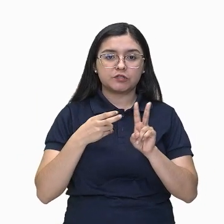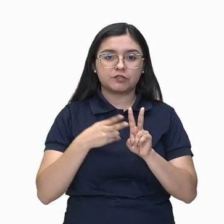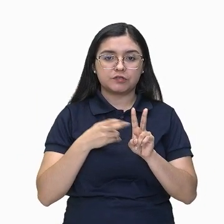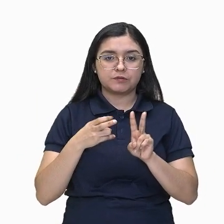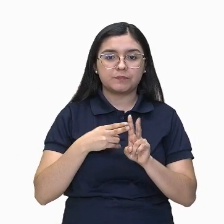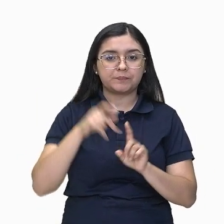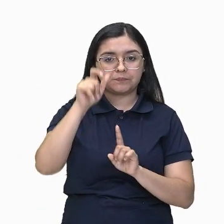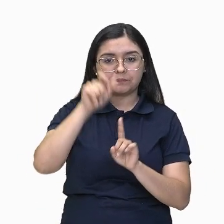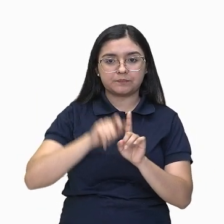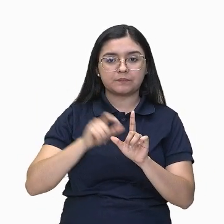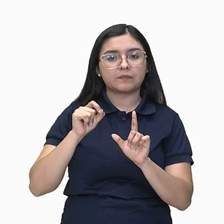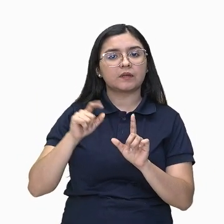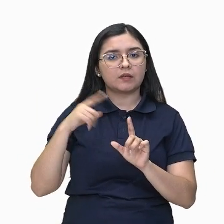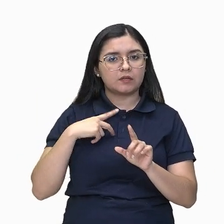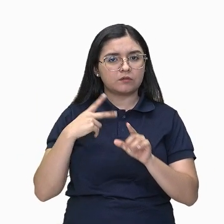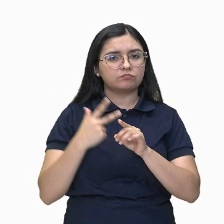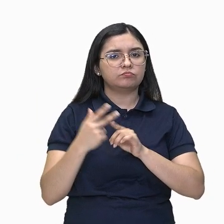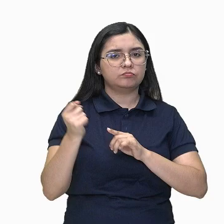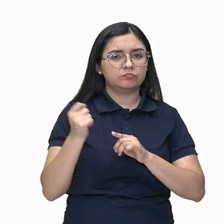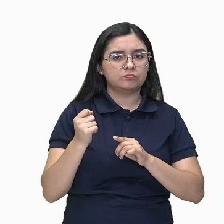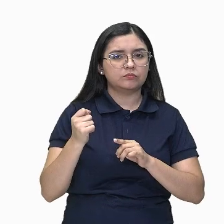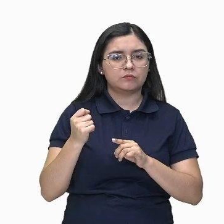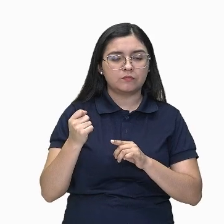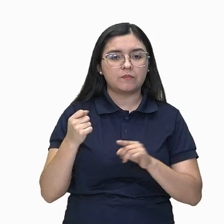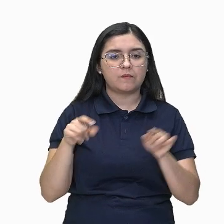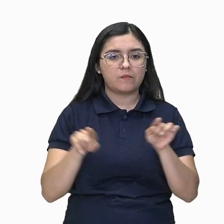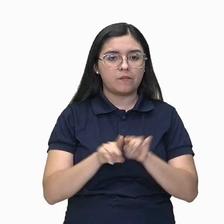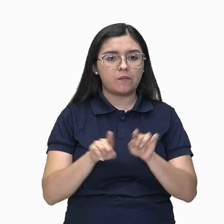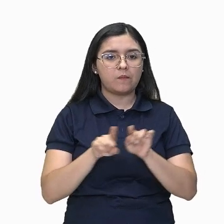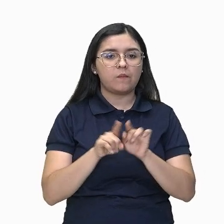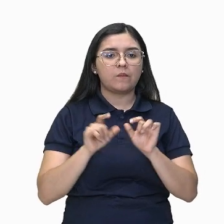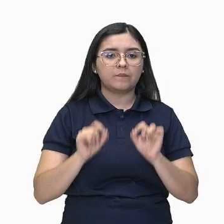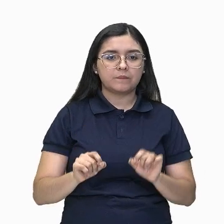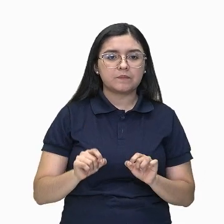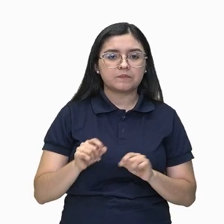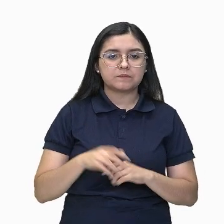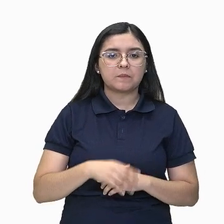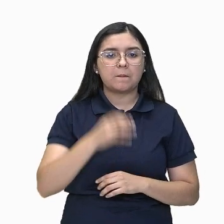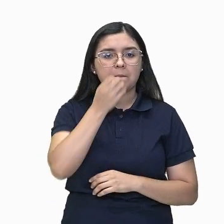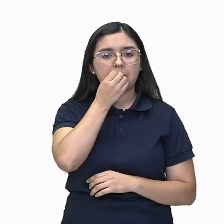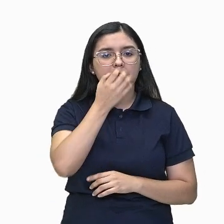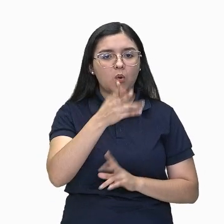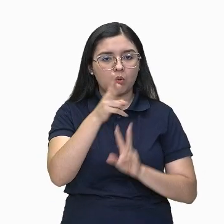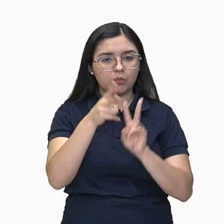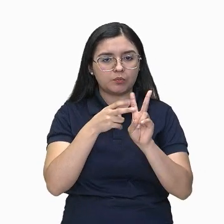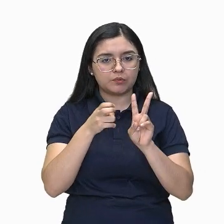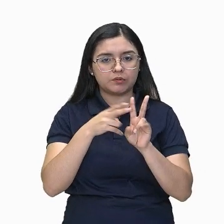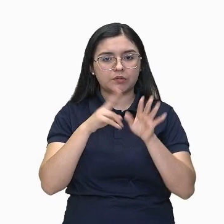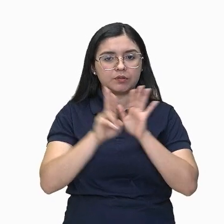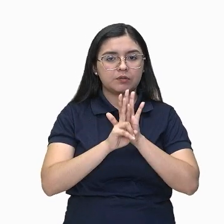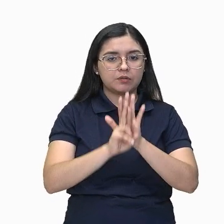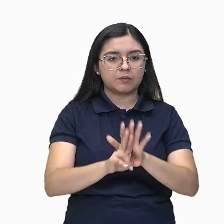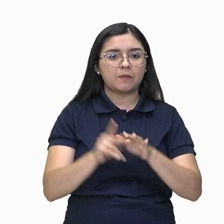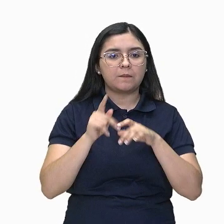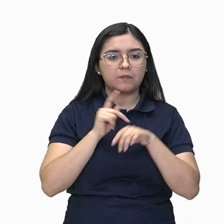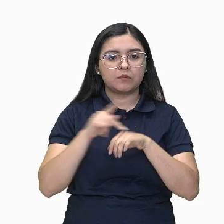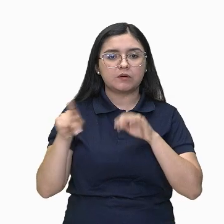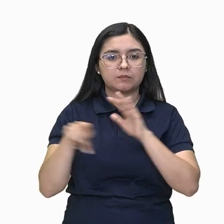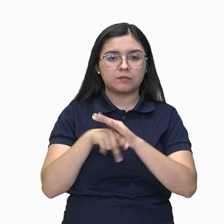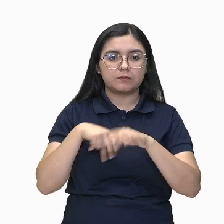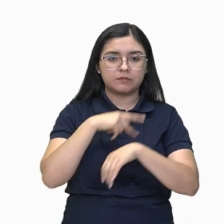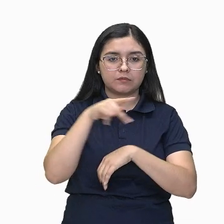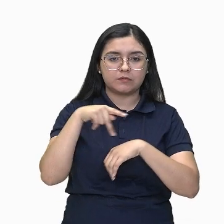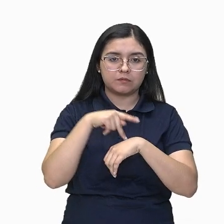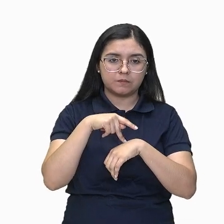é idealizado como esse herói nobre, o bom selvagem, o índio bom, representando a pureza da nação, né? Esse